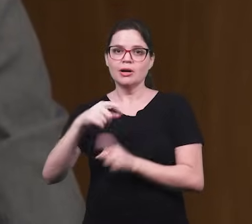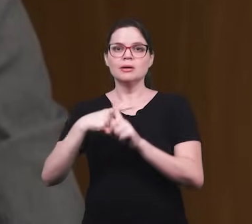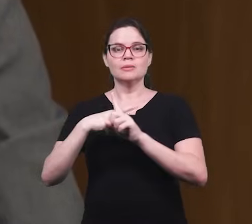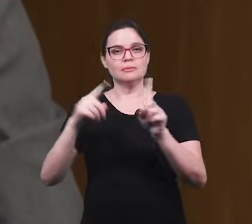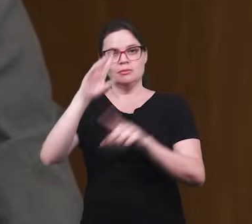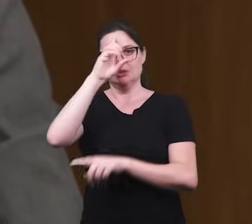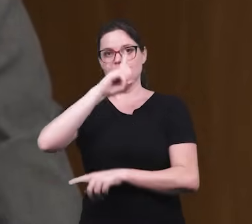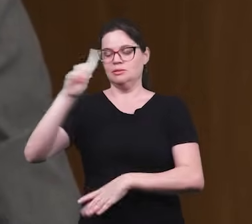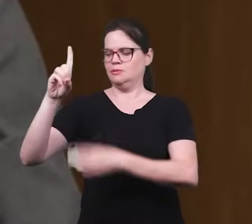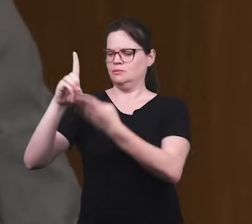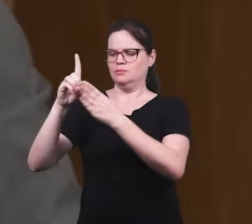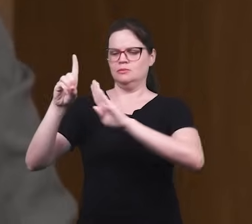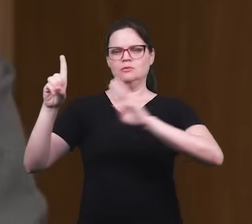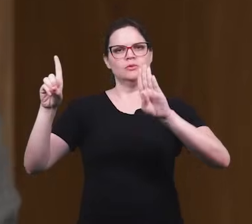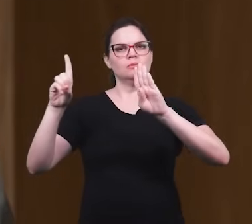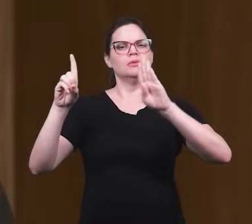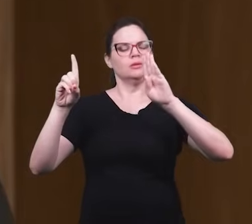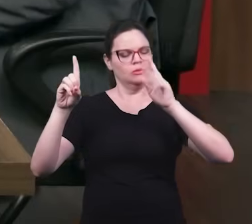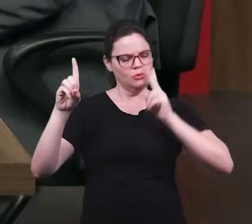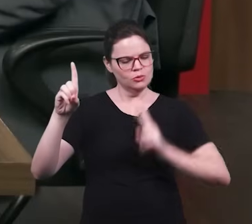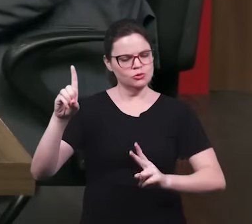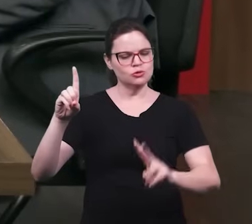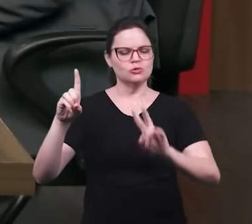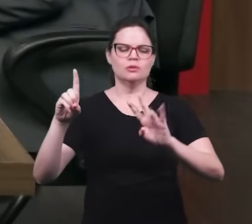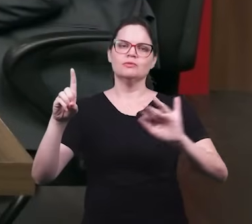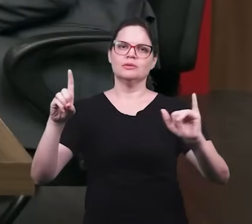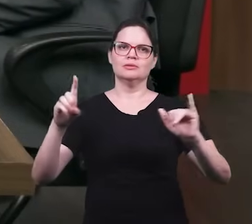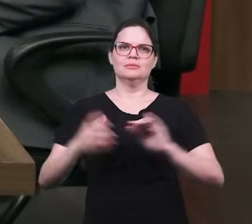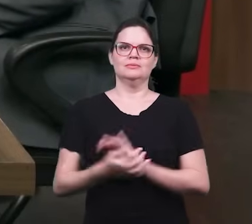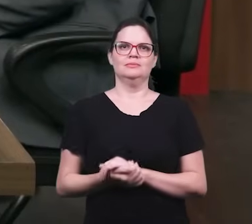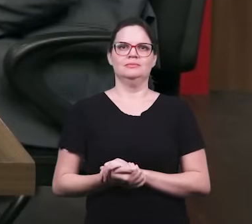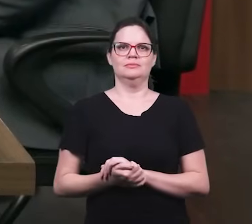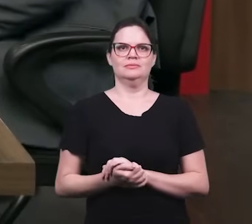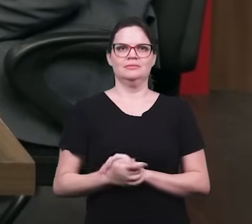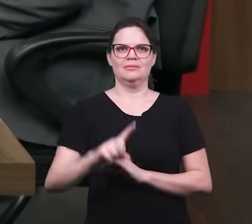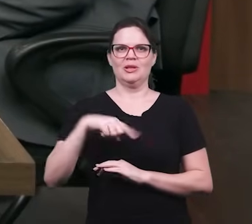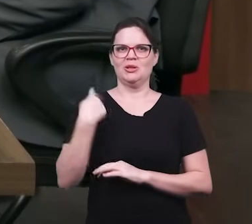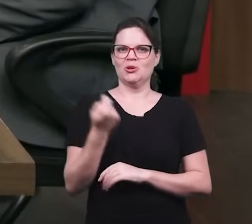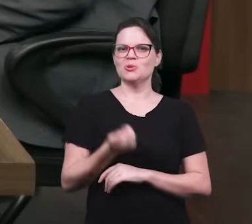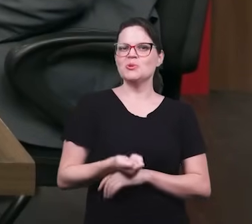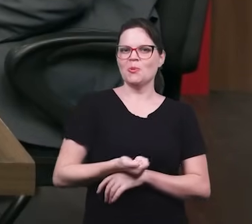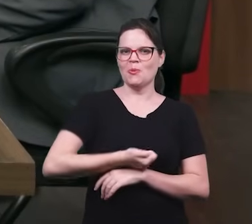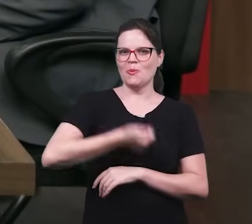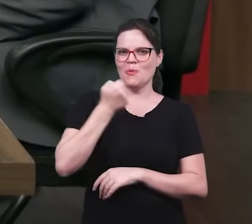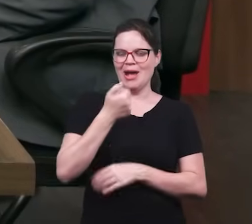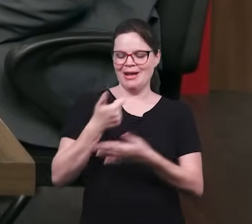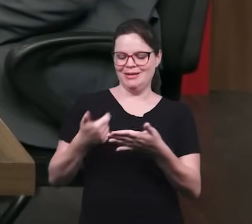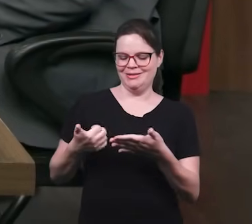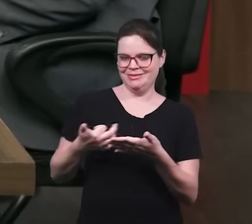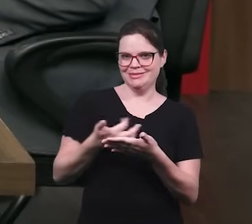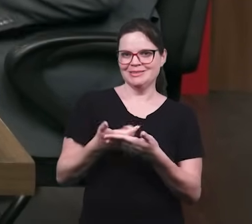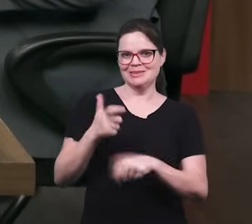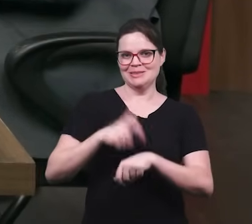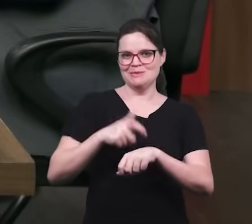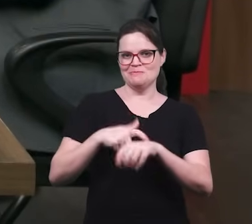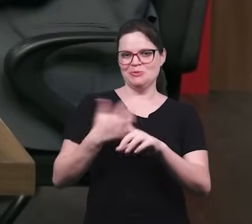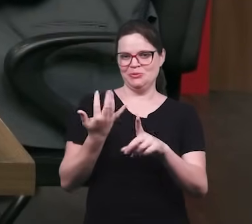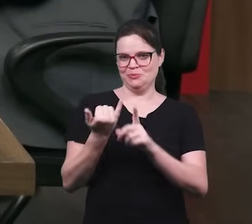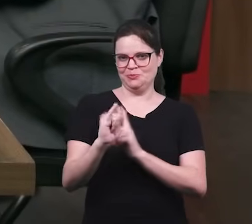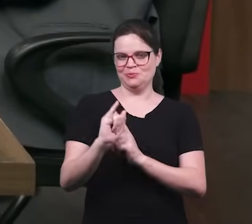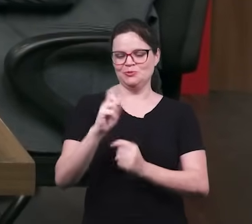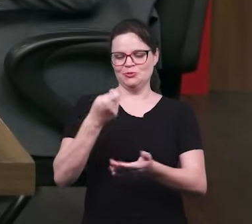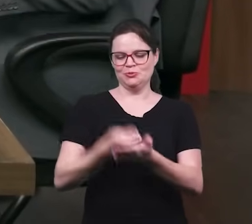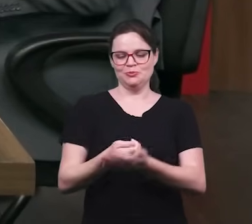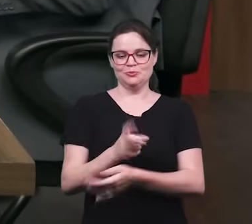esta bênção, ela vai continuar na eternidade. Muito bem. Estamos bem próximos da meia-noite, esse momento profético,